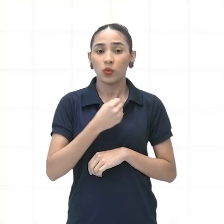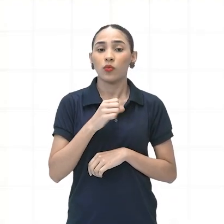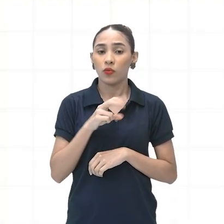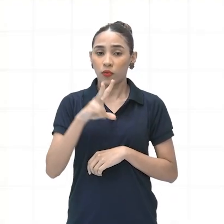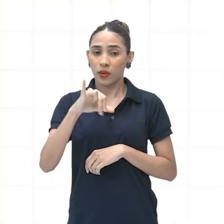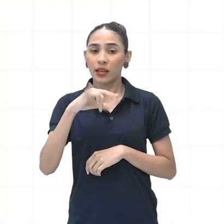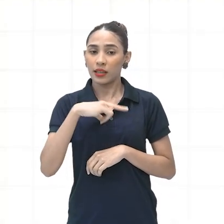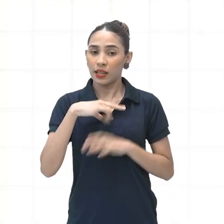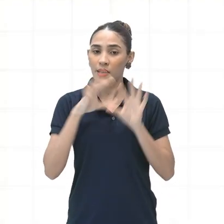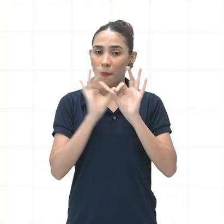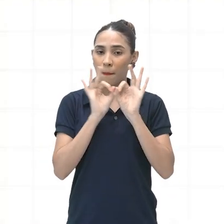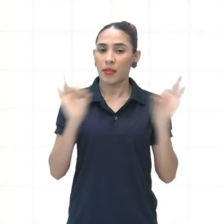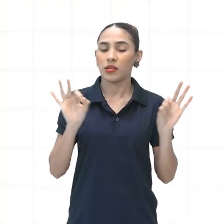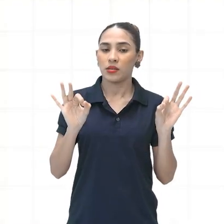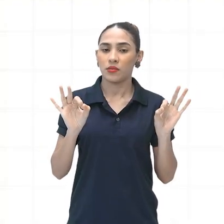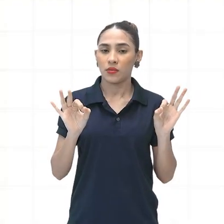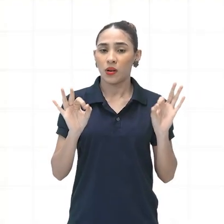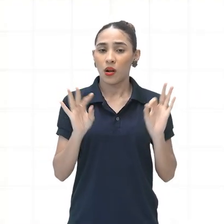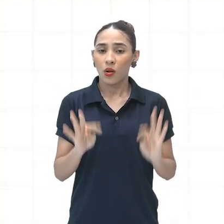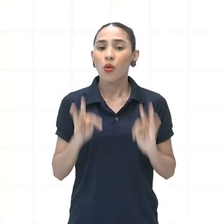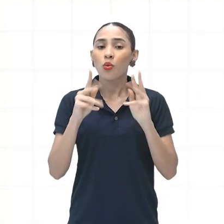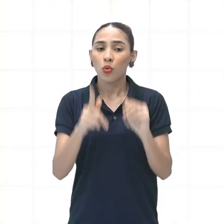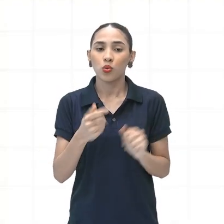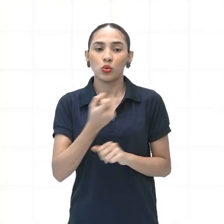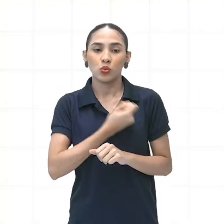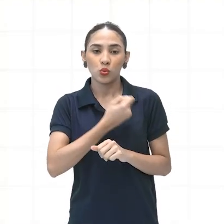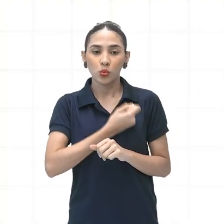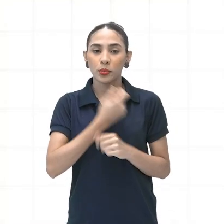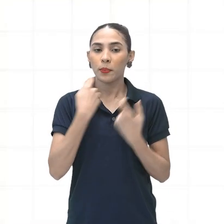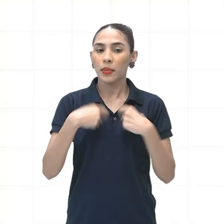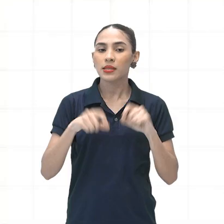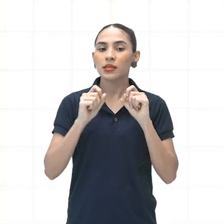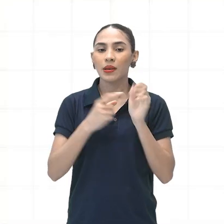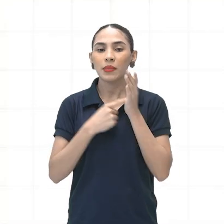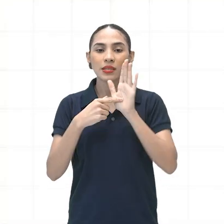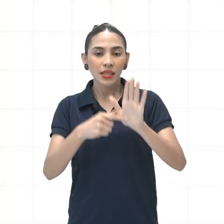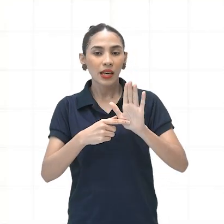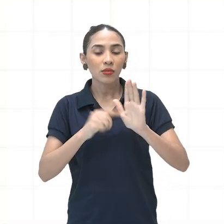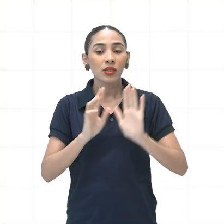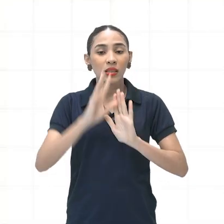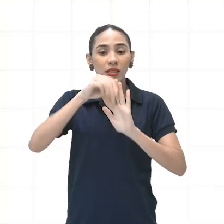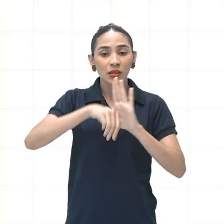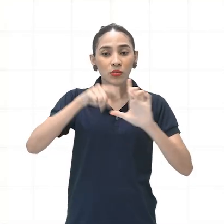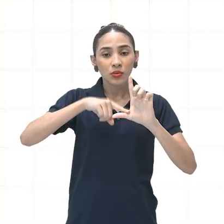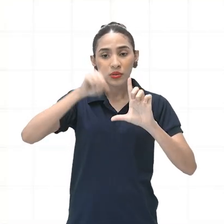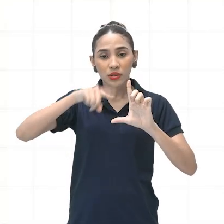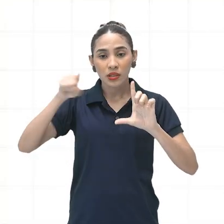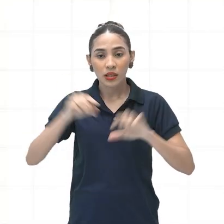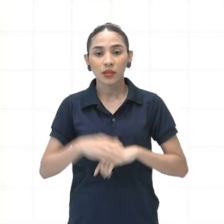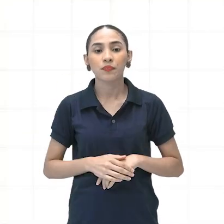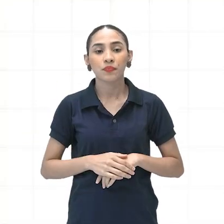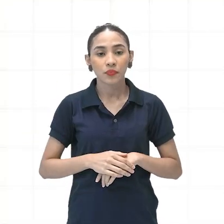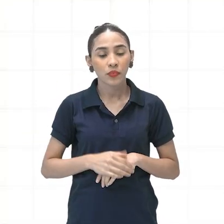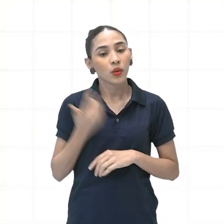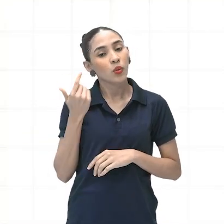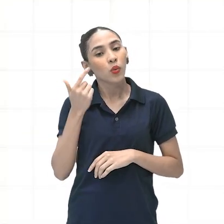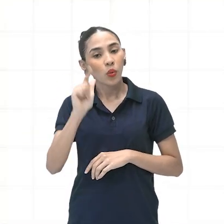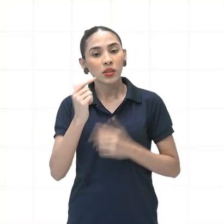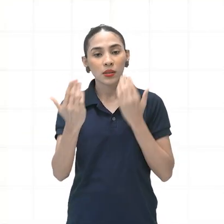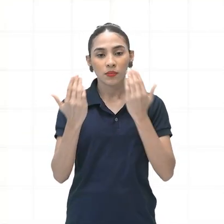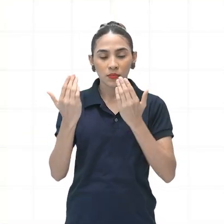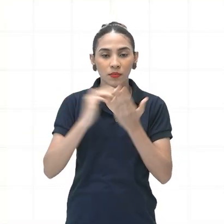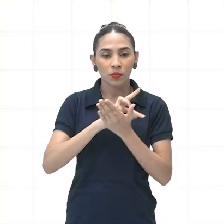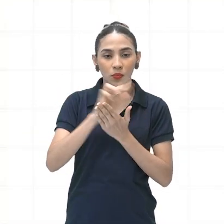medido. Todos os valores devem ser representados numa mesma escala, úteis para comparar